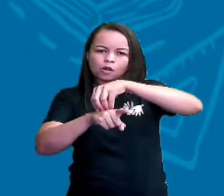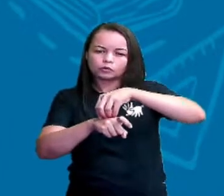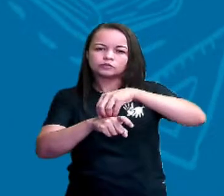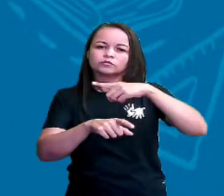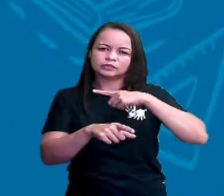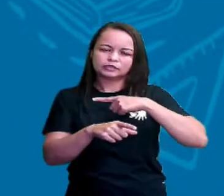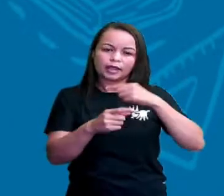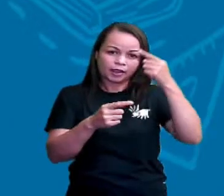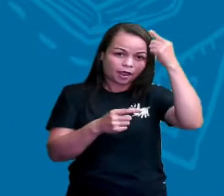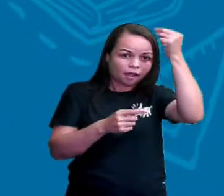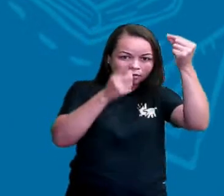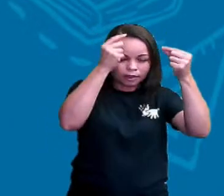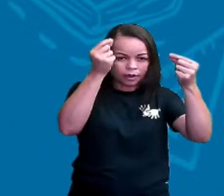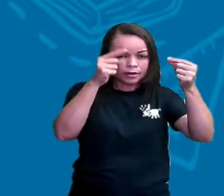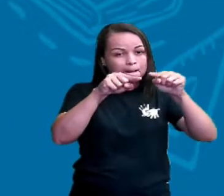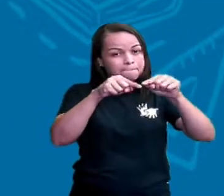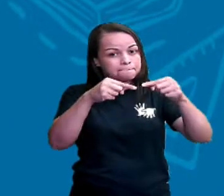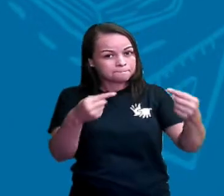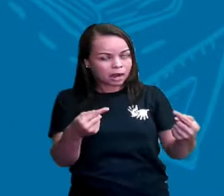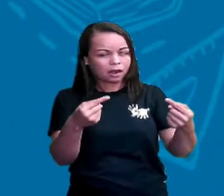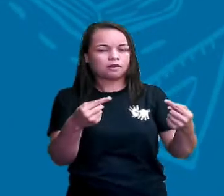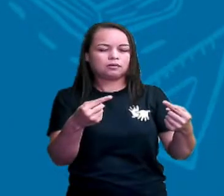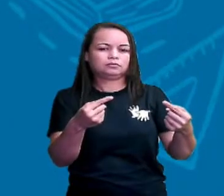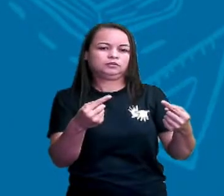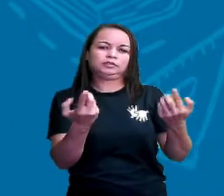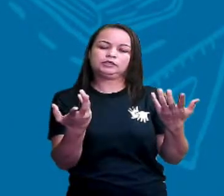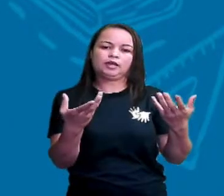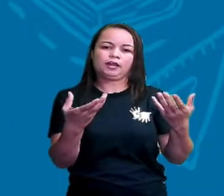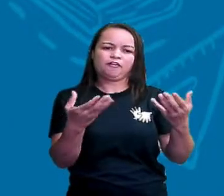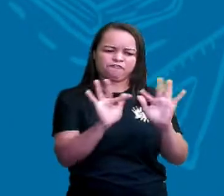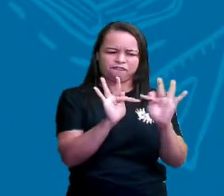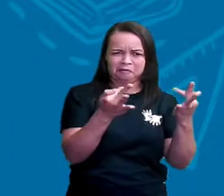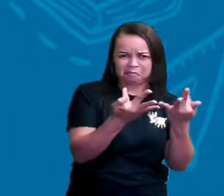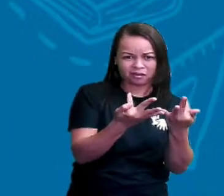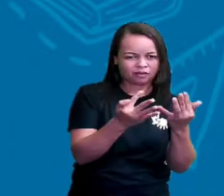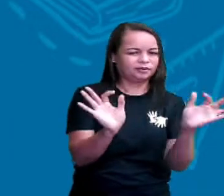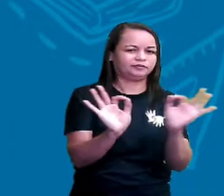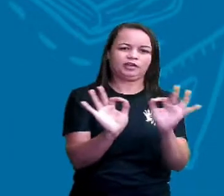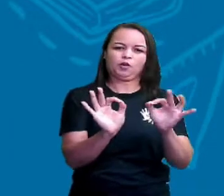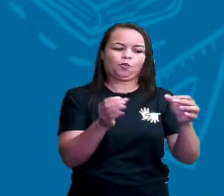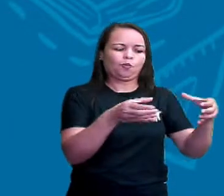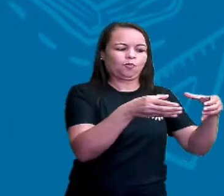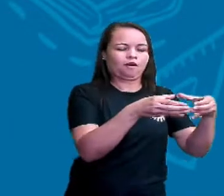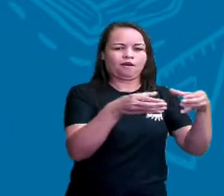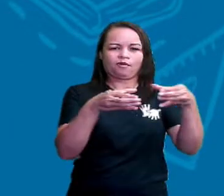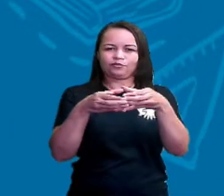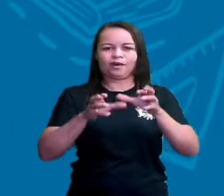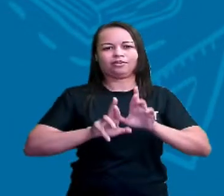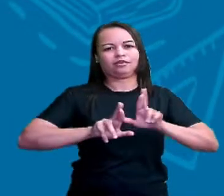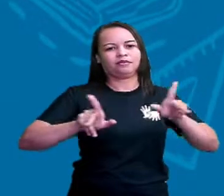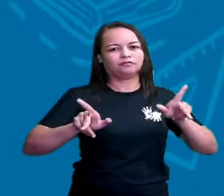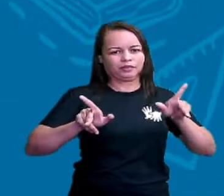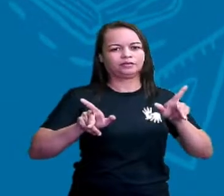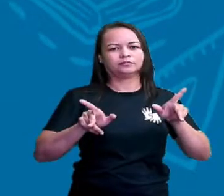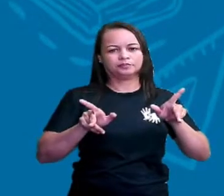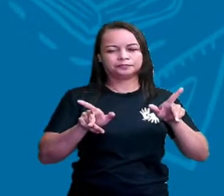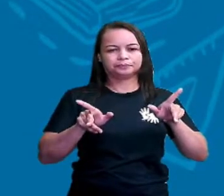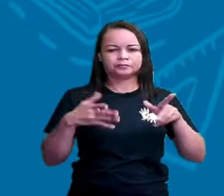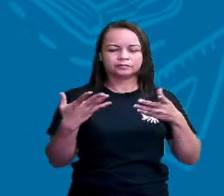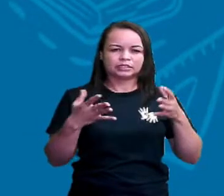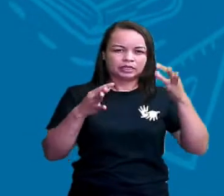próximos, né? Eles são organismos de grupos diferentes. Apesar de apresentarem essa característica semelhante da